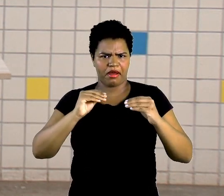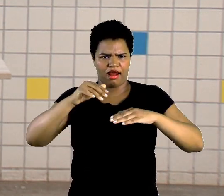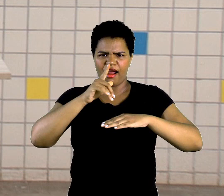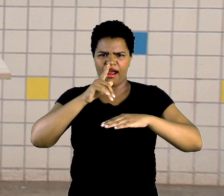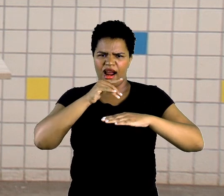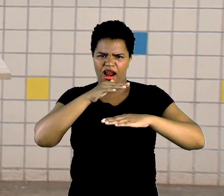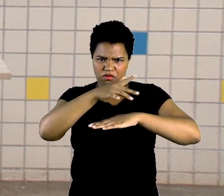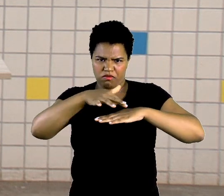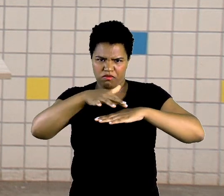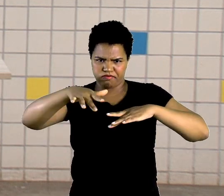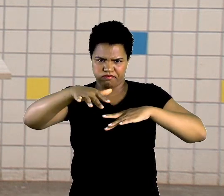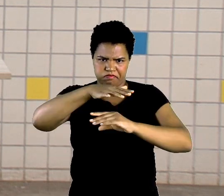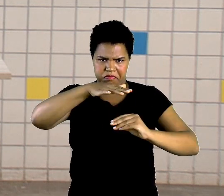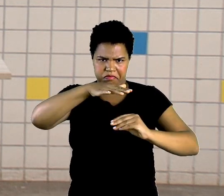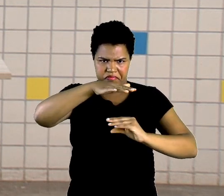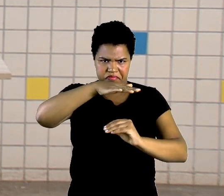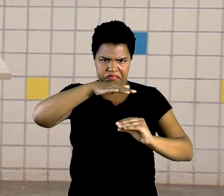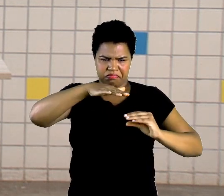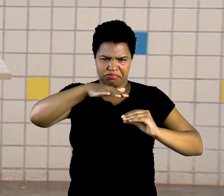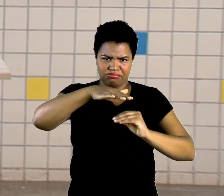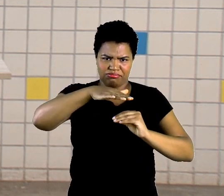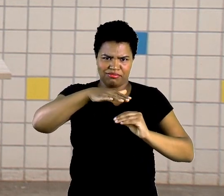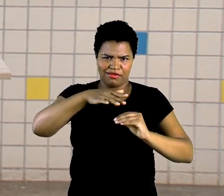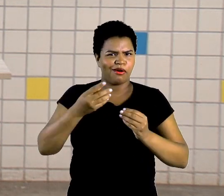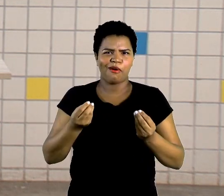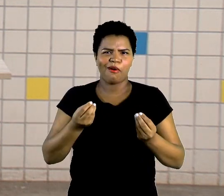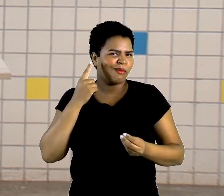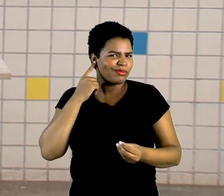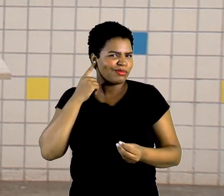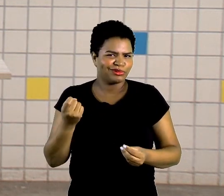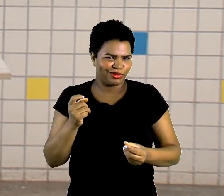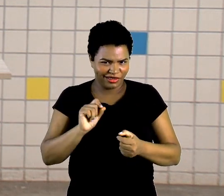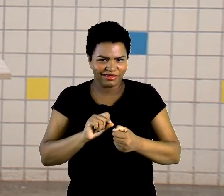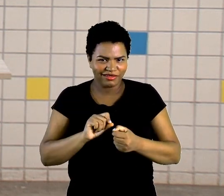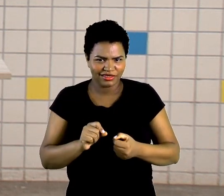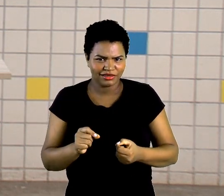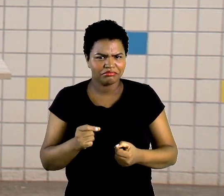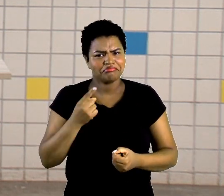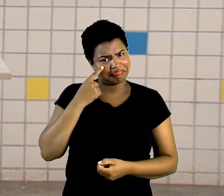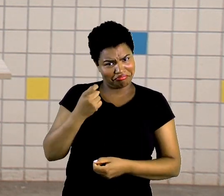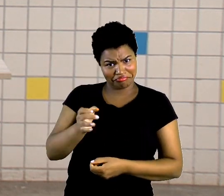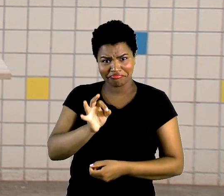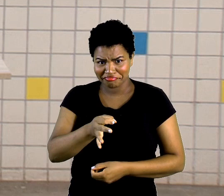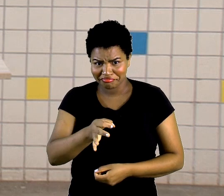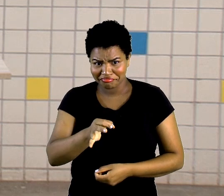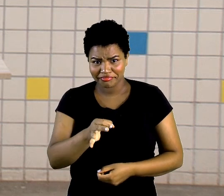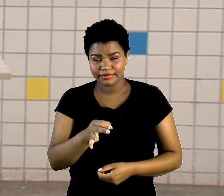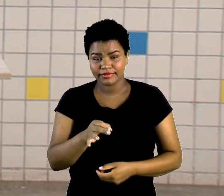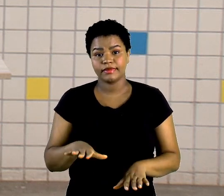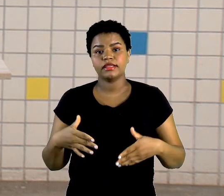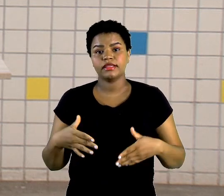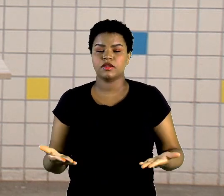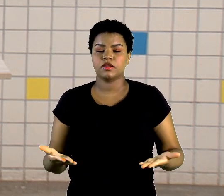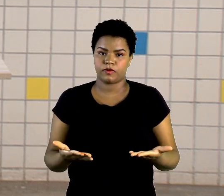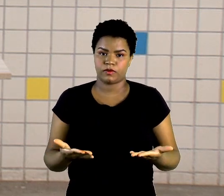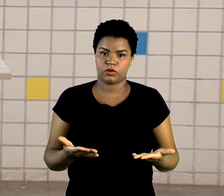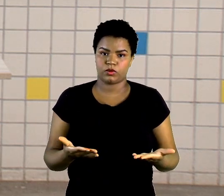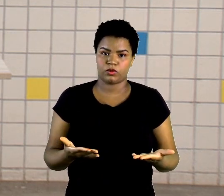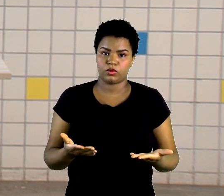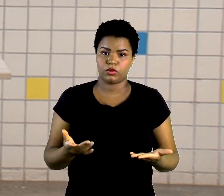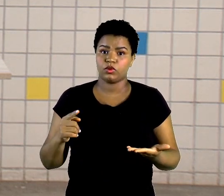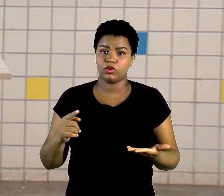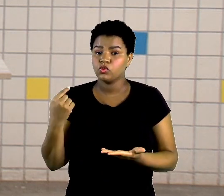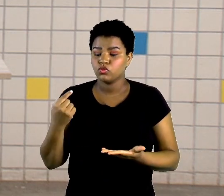som você vai estar fazendo? É interessante, não é? Então, até